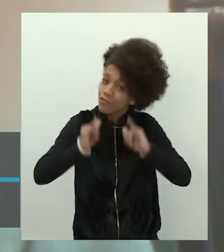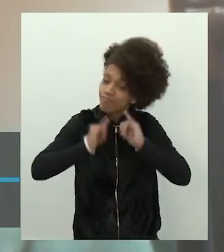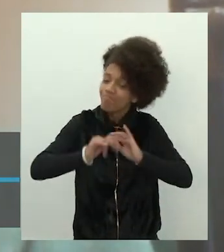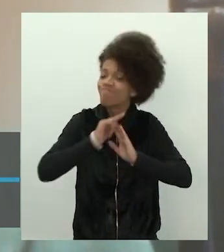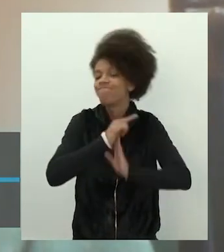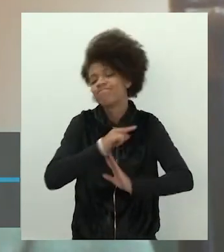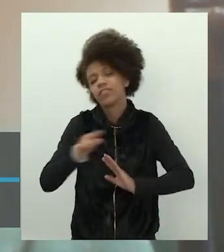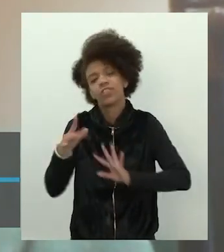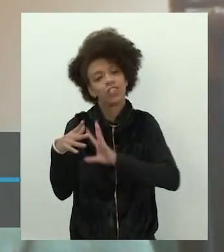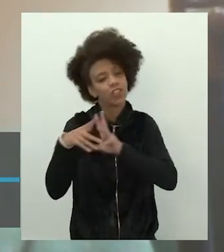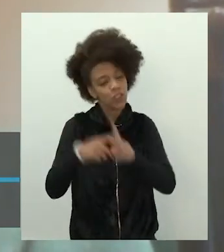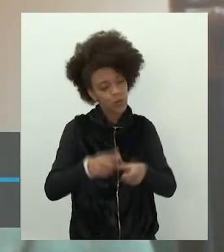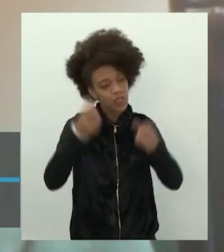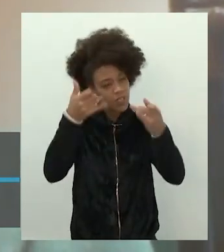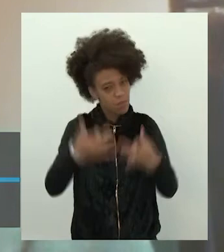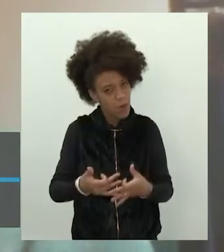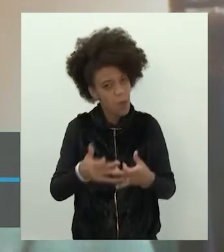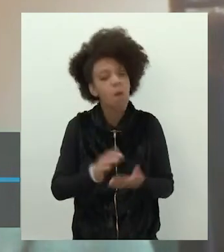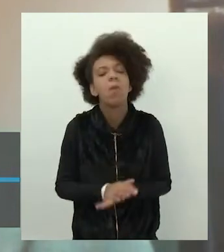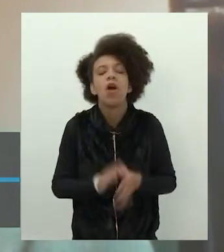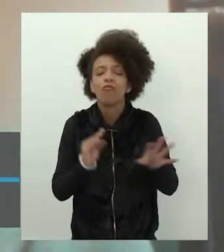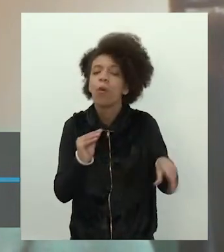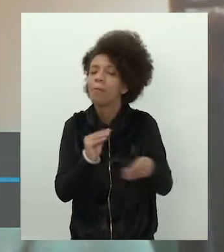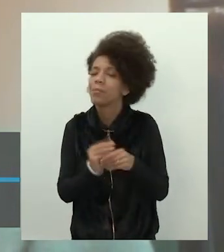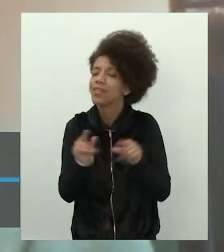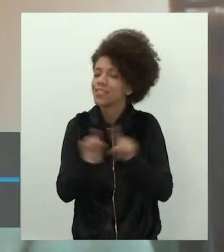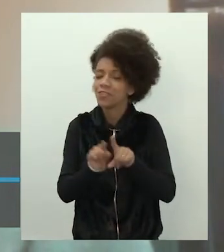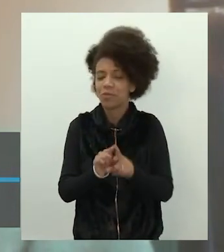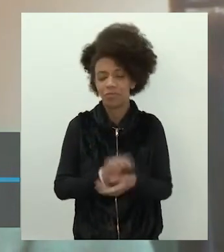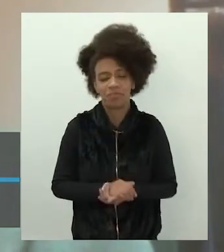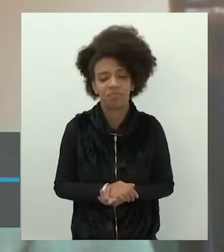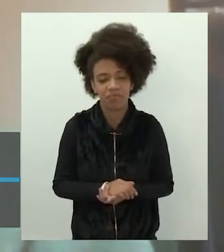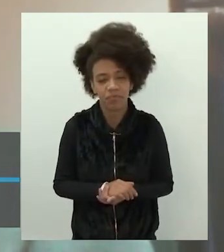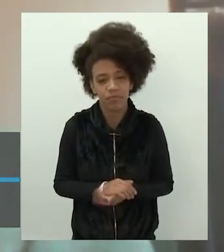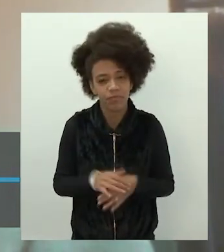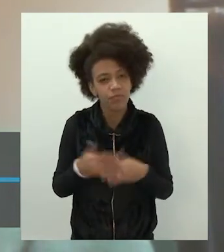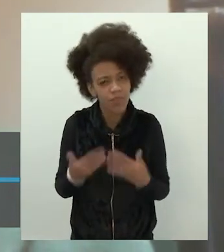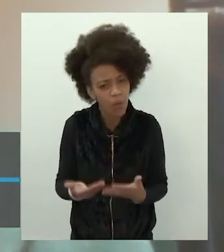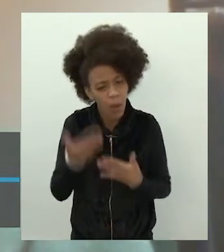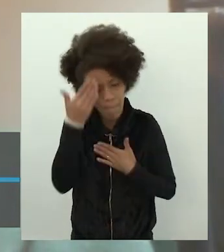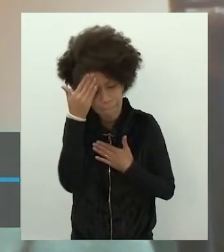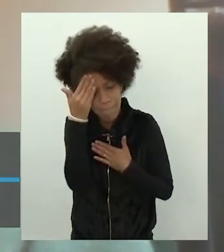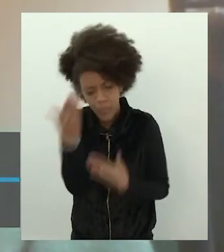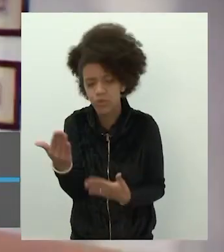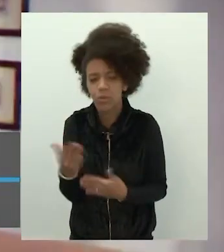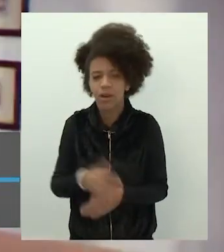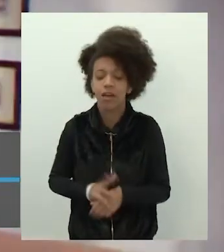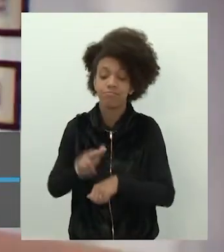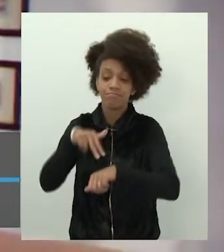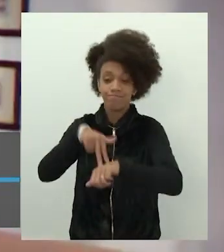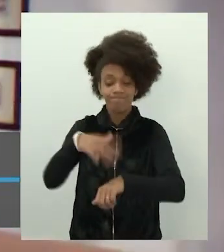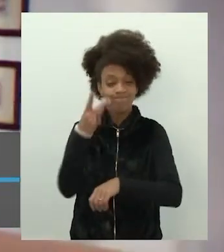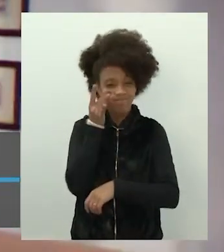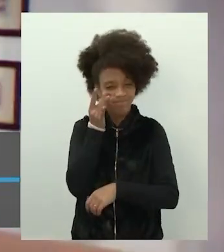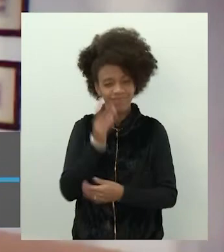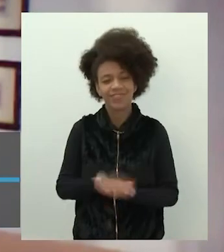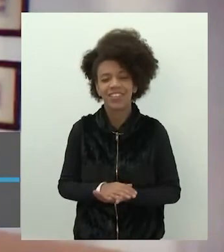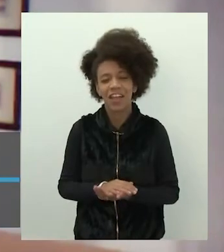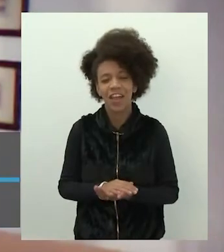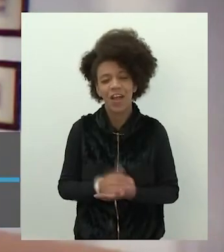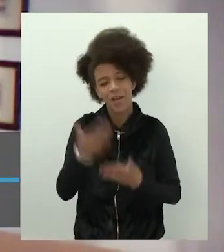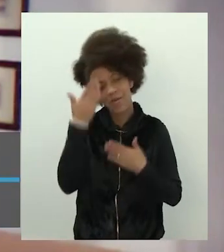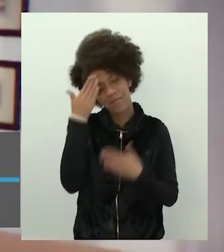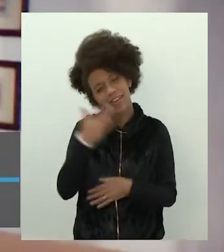de tudo que você falou isso também. Foi muito bom ter você com a gente. Ah, obrigada, Carmen, foi um